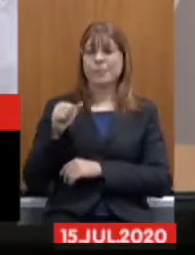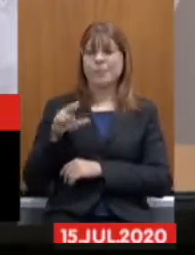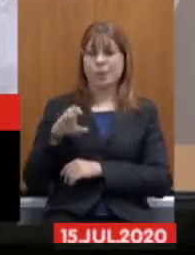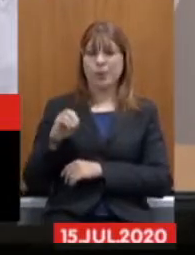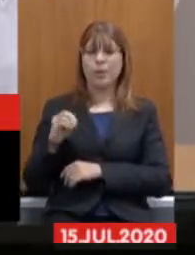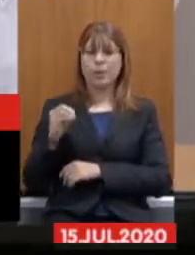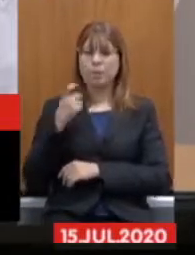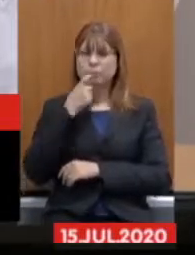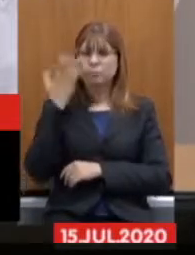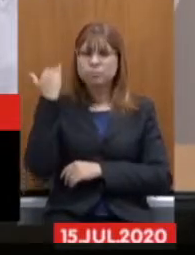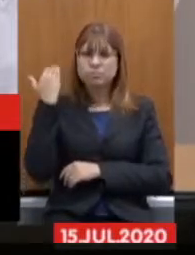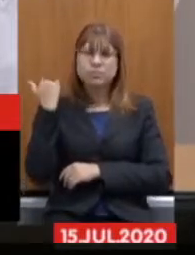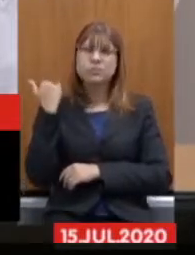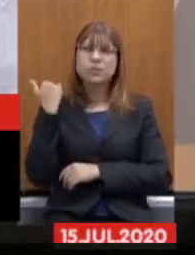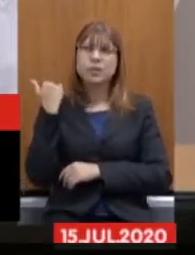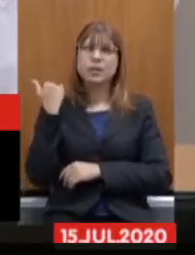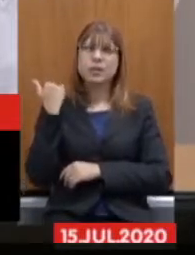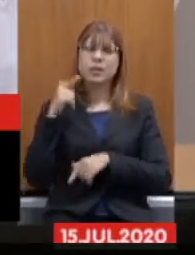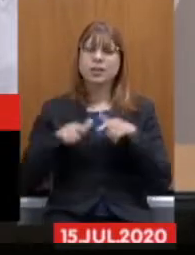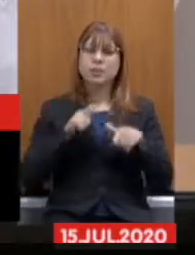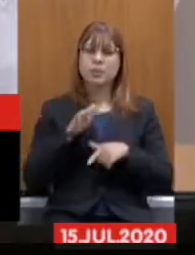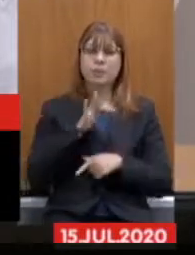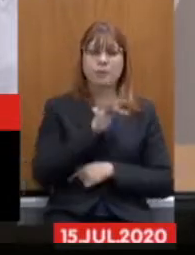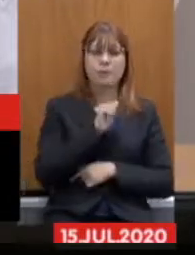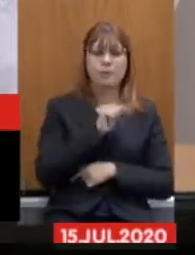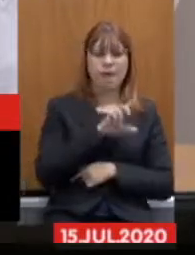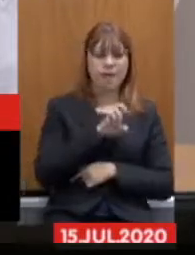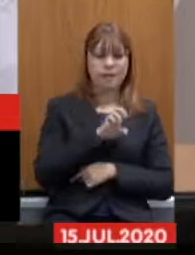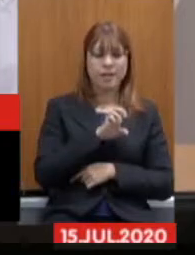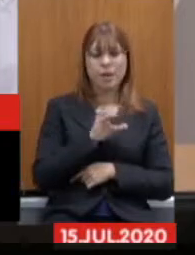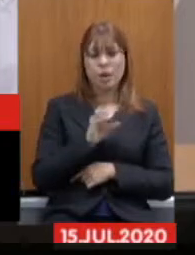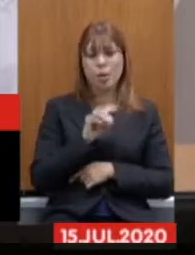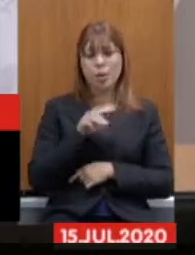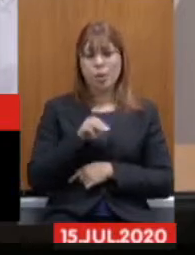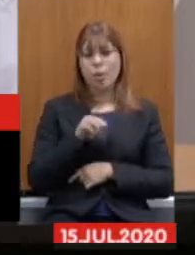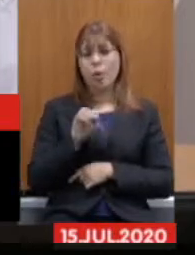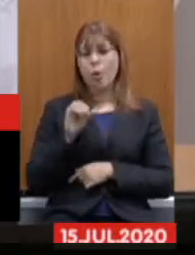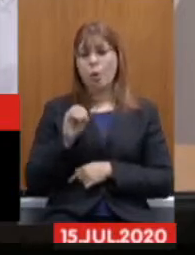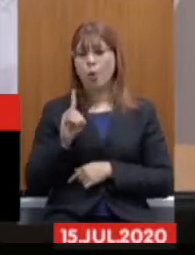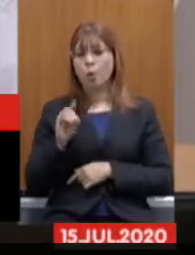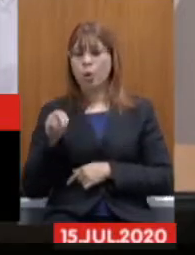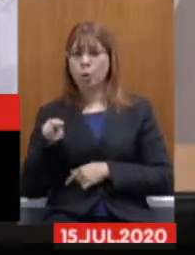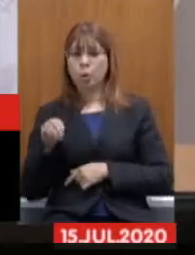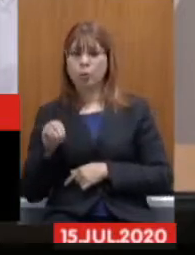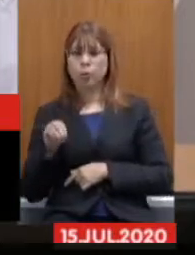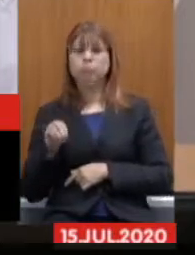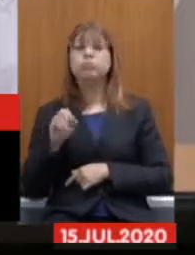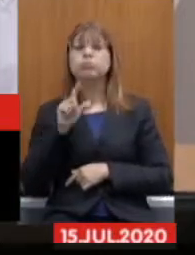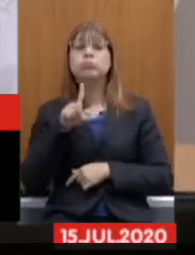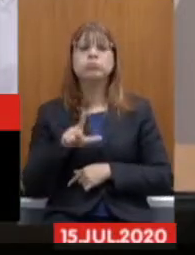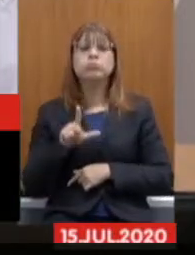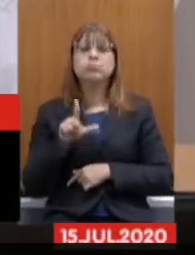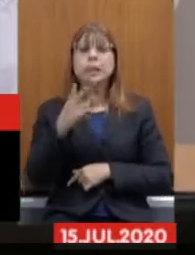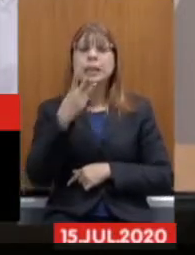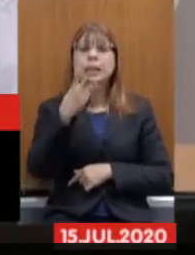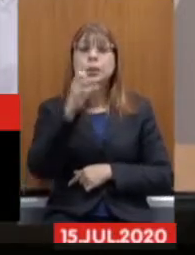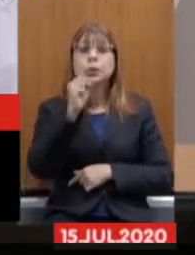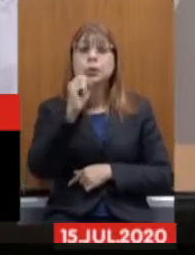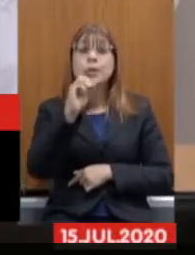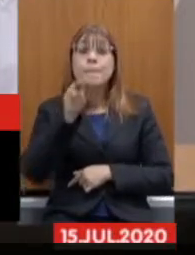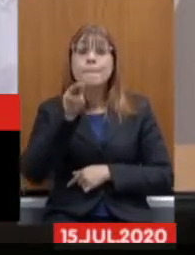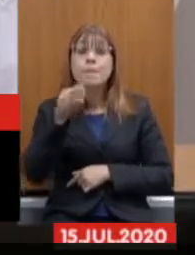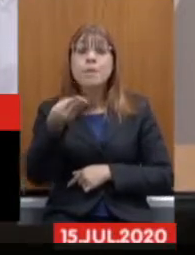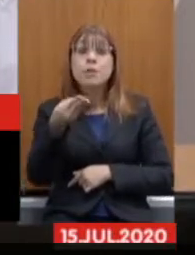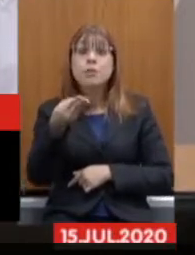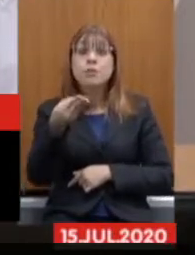marcos tivemos recentemente a operação fale com o dono ou direto com o dono que irá recuperar os 380 milhões de